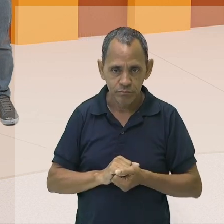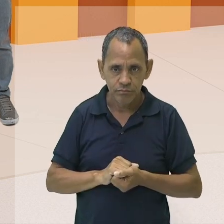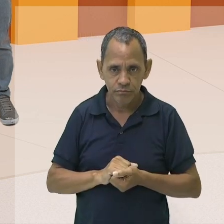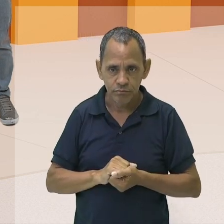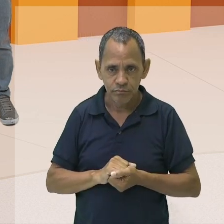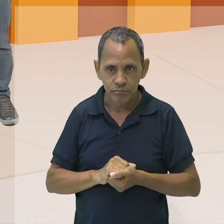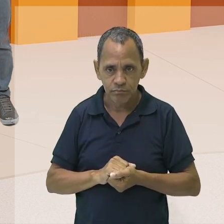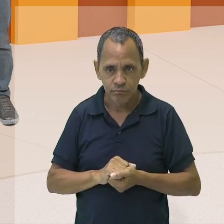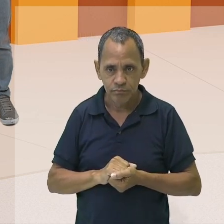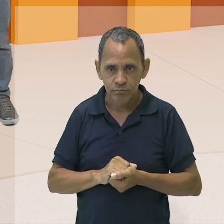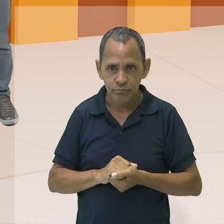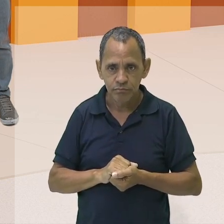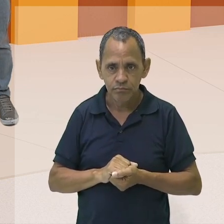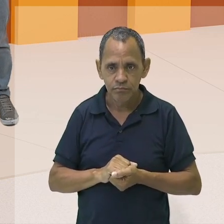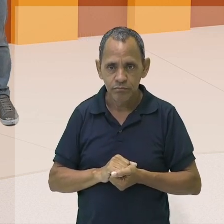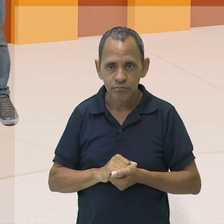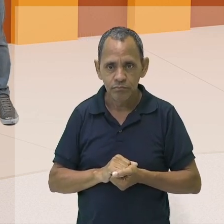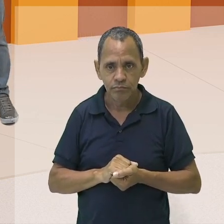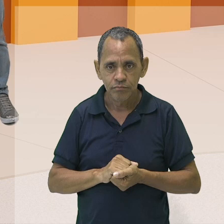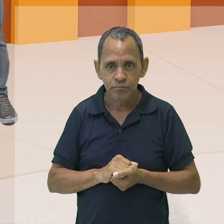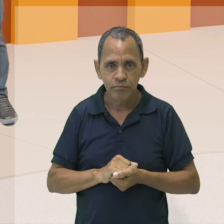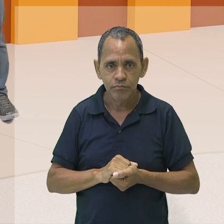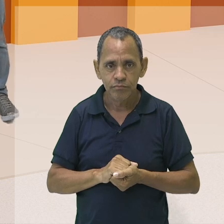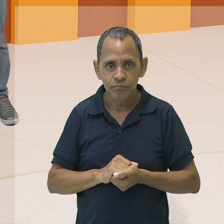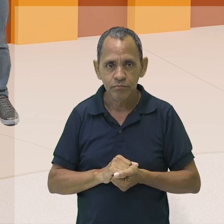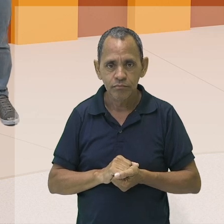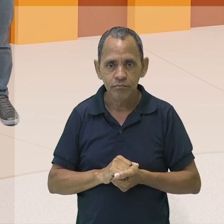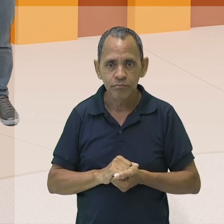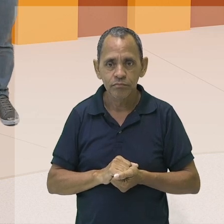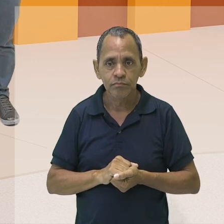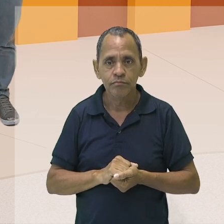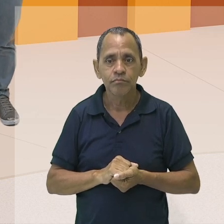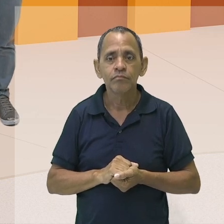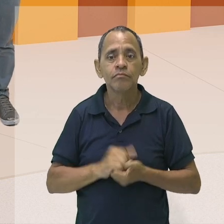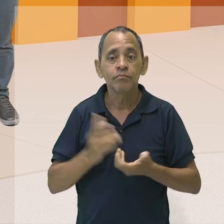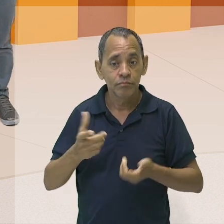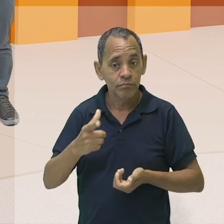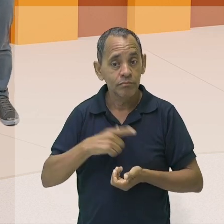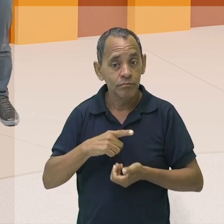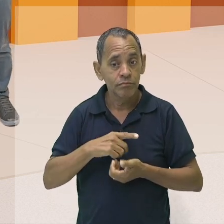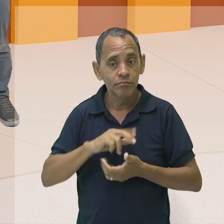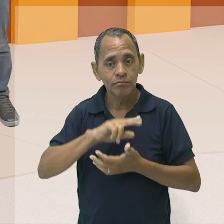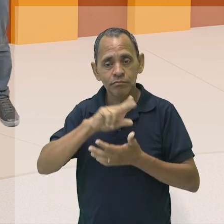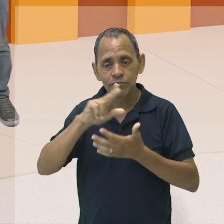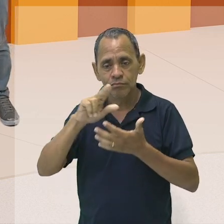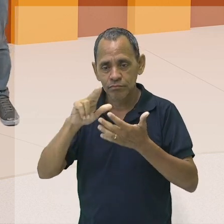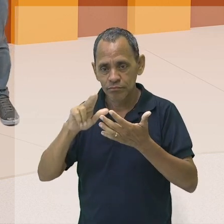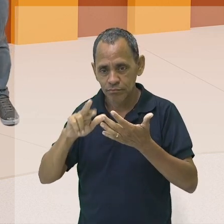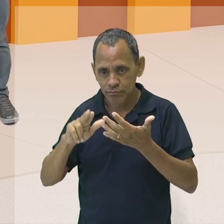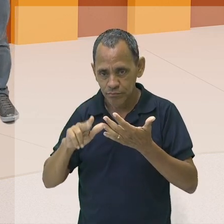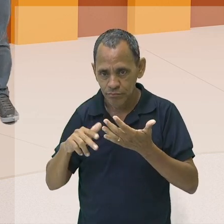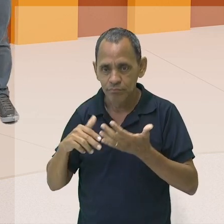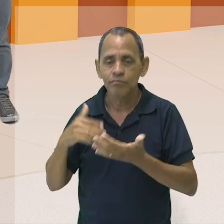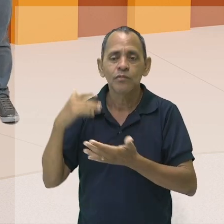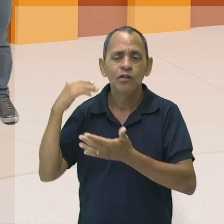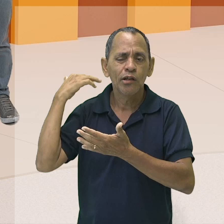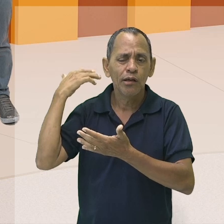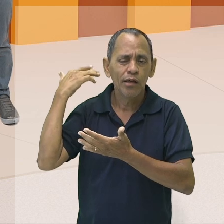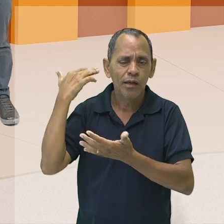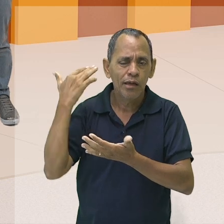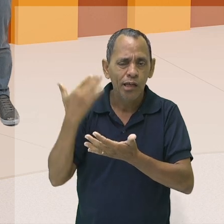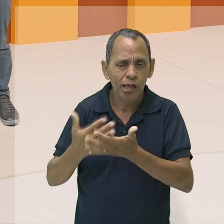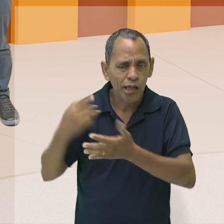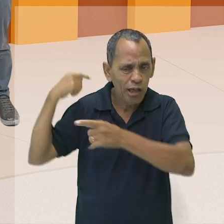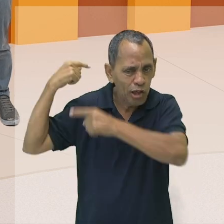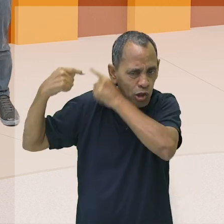né? Tem essa não, gente, que é isso? Né? Tem muitas raízes históricas com relação ao preconceito no Brasil